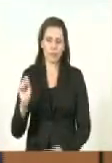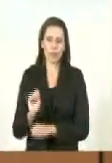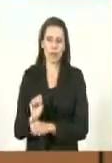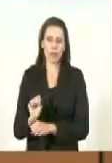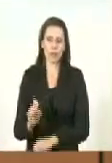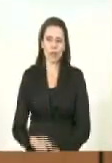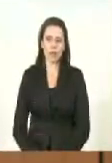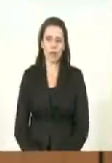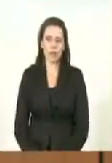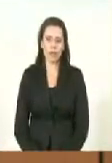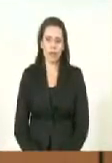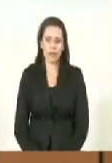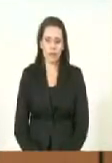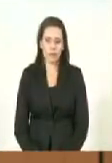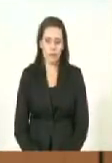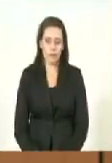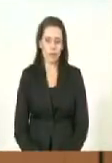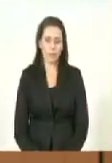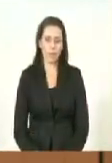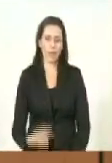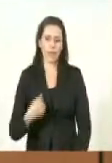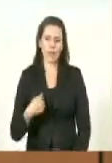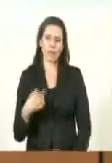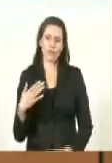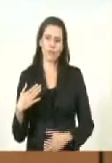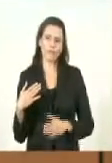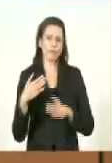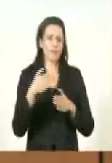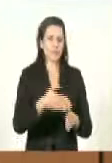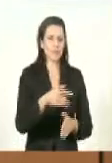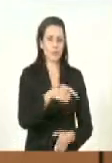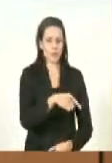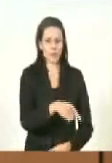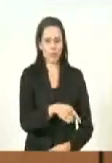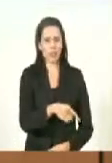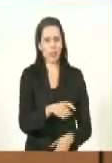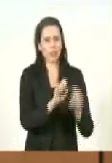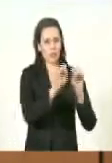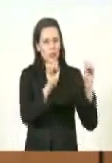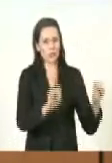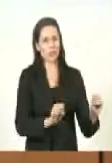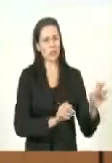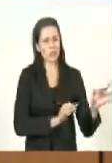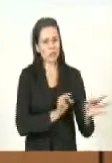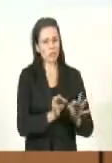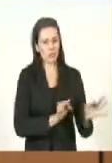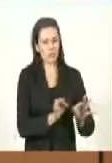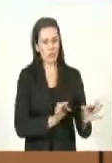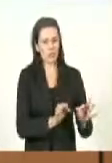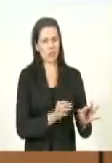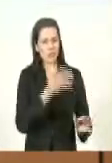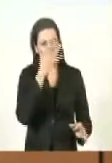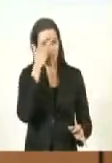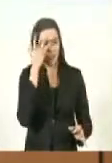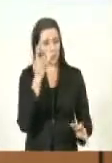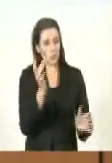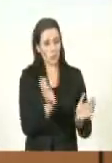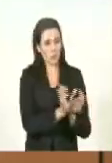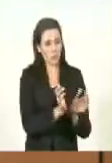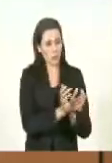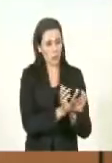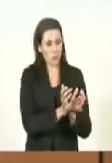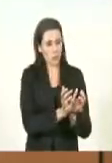pudemos conhecer o sistema de organização, piscicultores que se uniram em torno de uma associação, estão